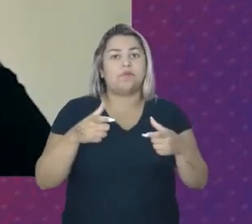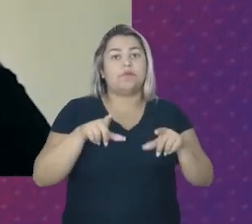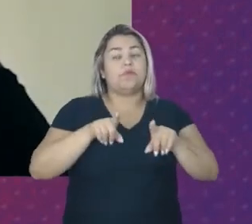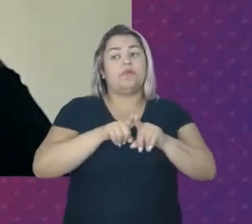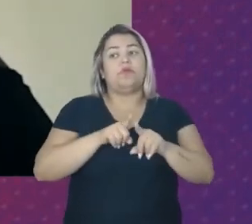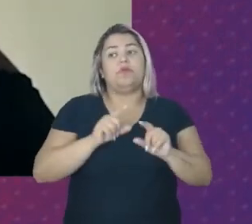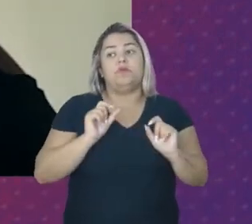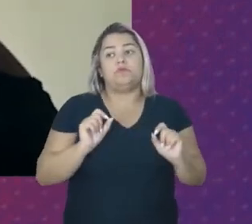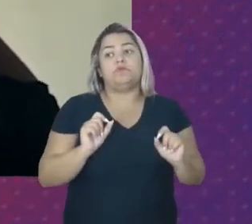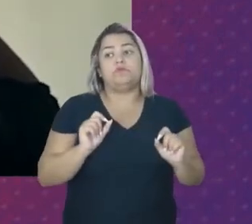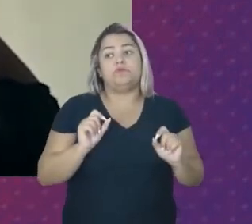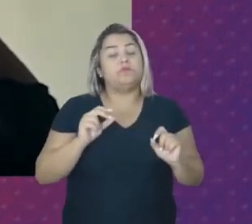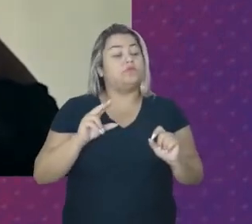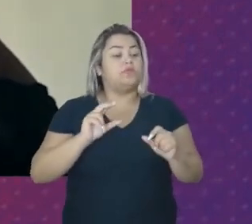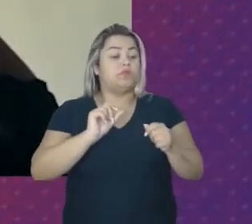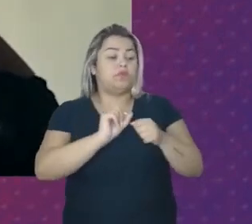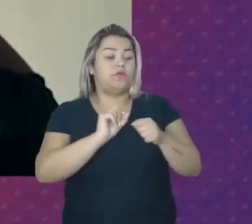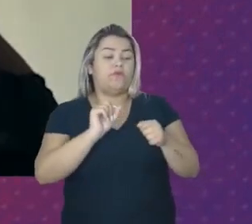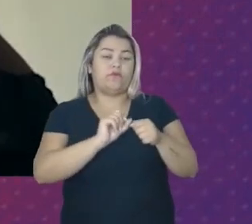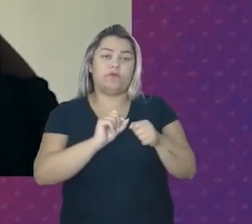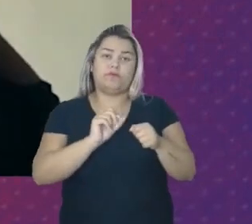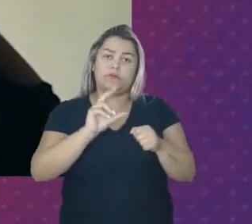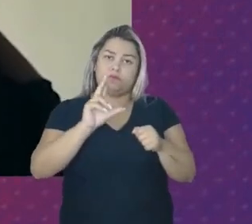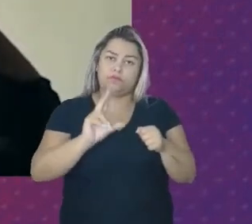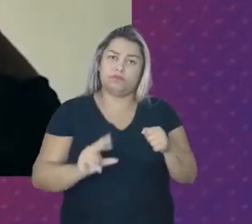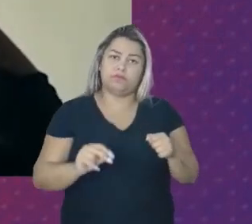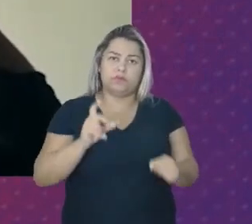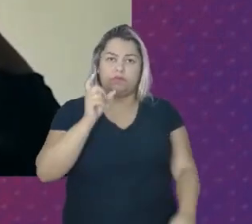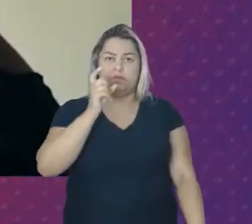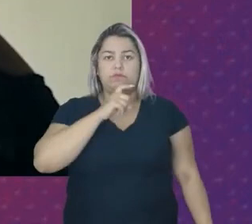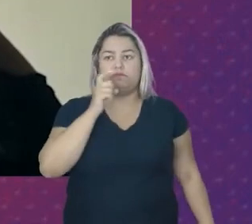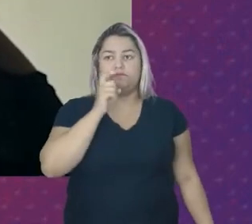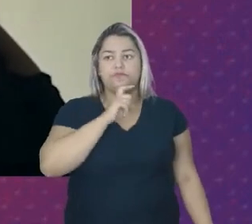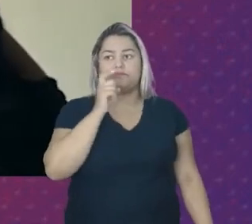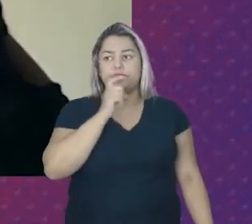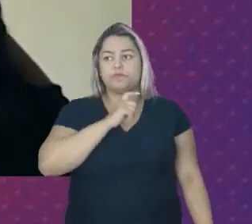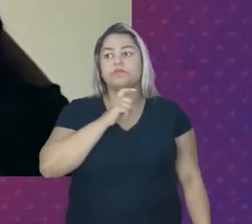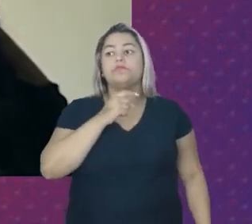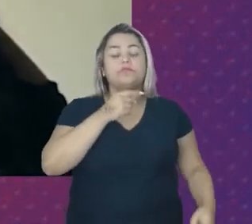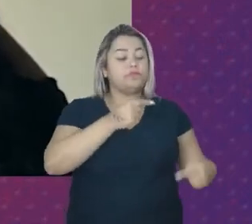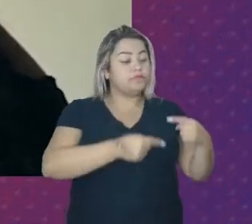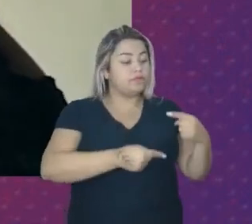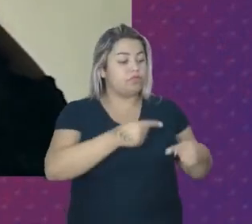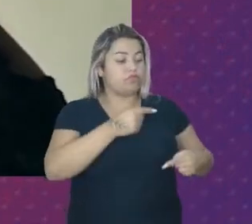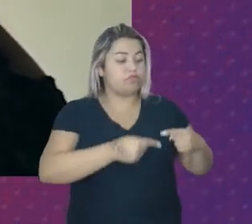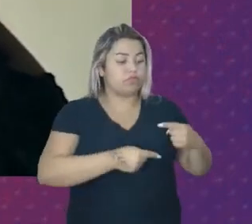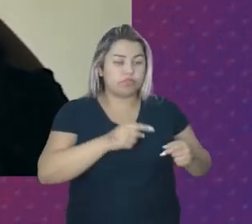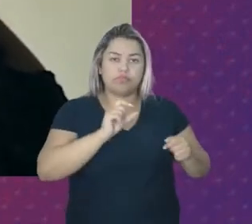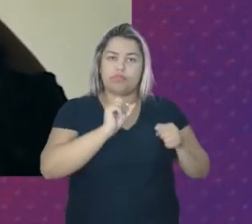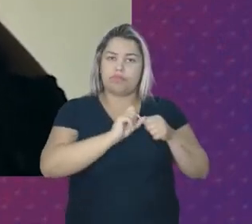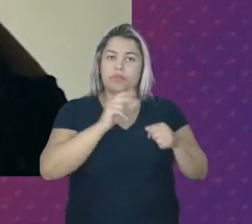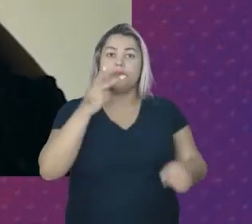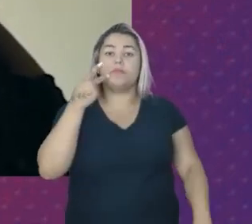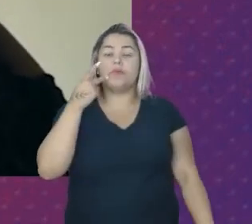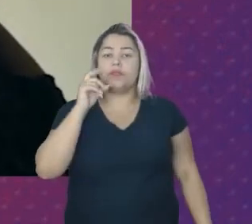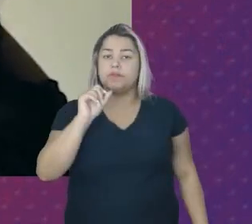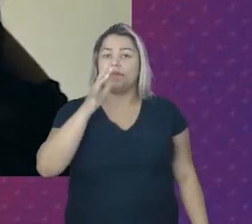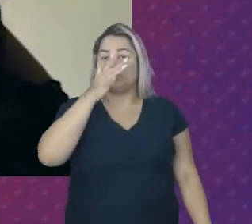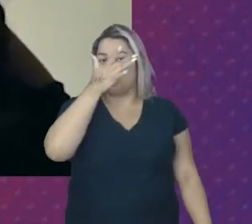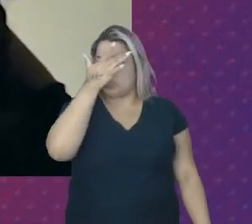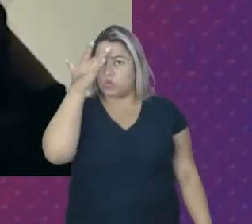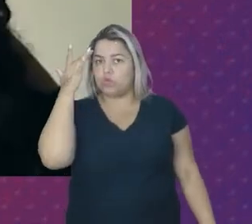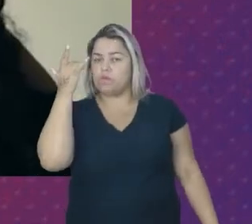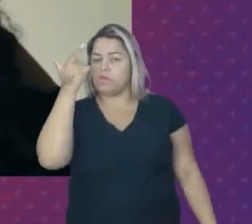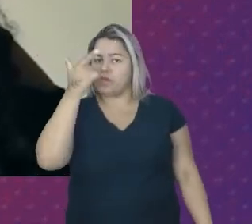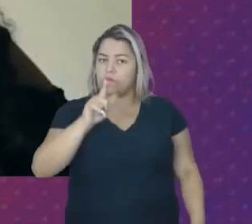contempla, que não foi feito para nós. Mas isso é uma mentira. A política foi feita para que pessoas que